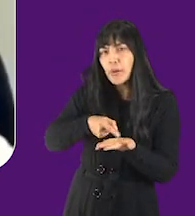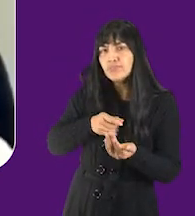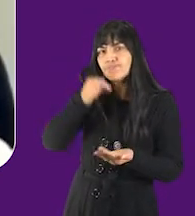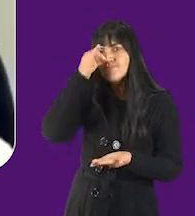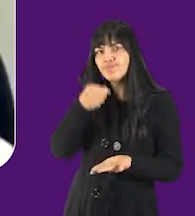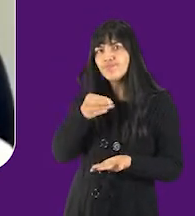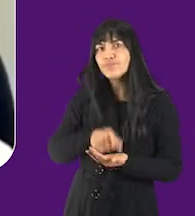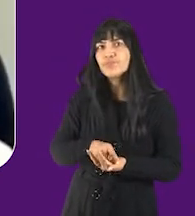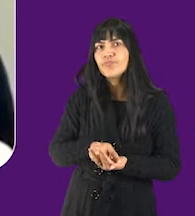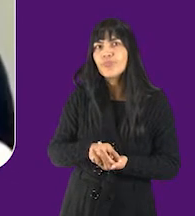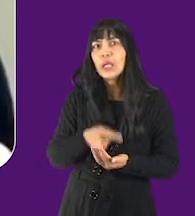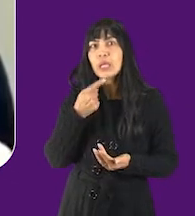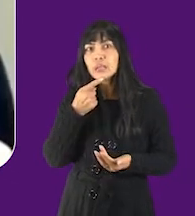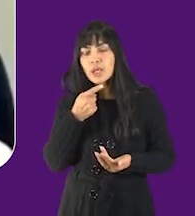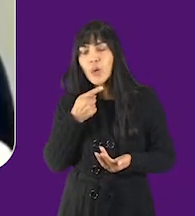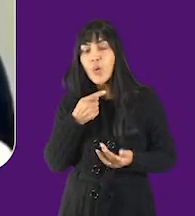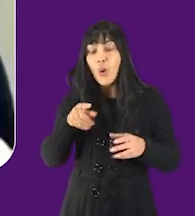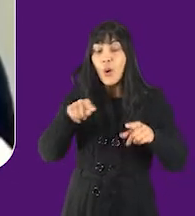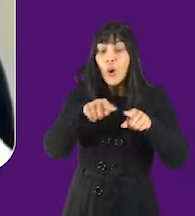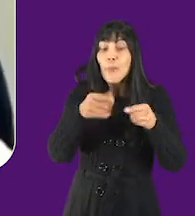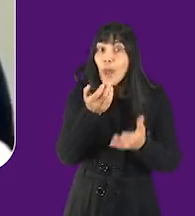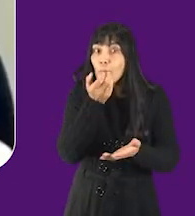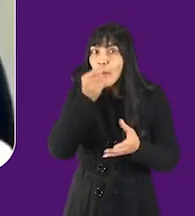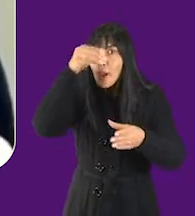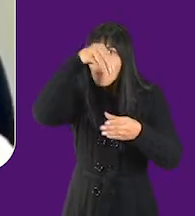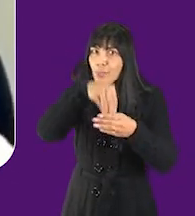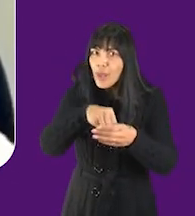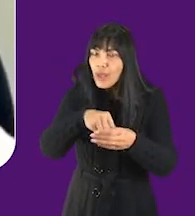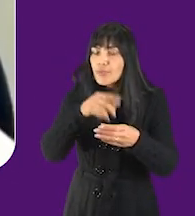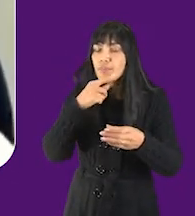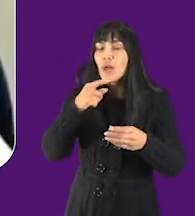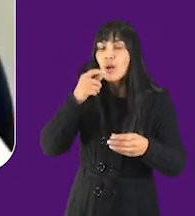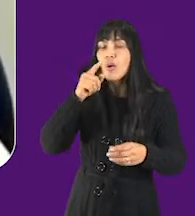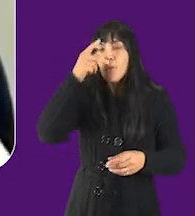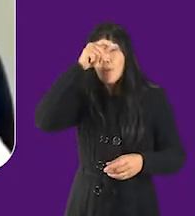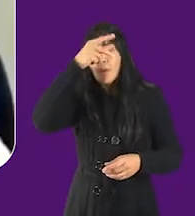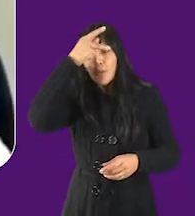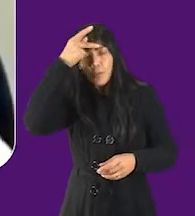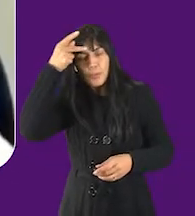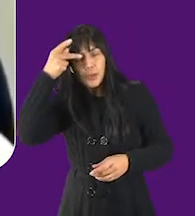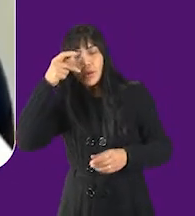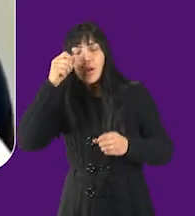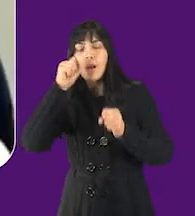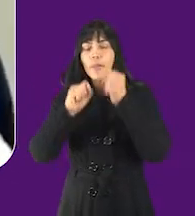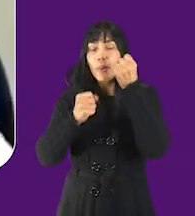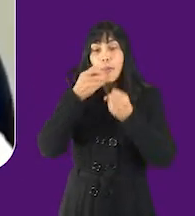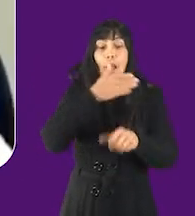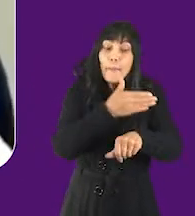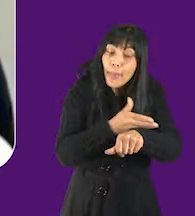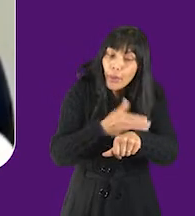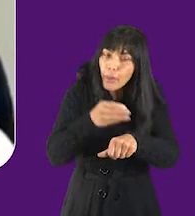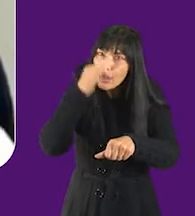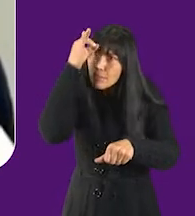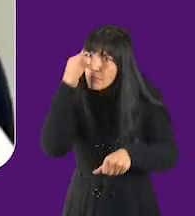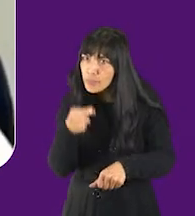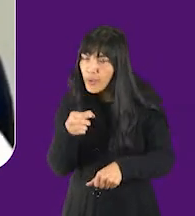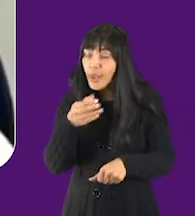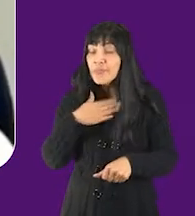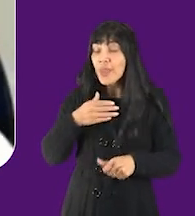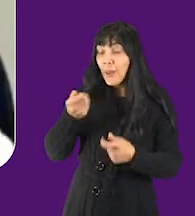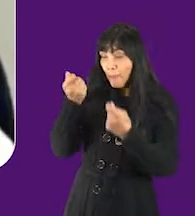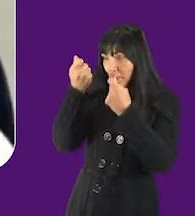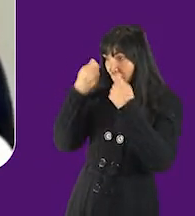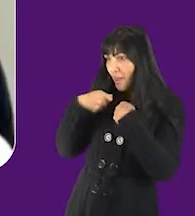exponencial. É um processo que se autoalimenta, pois o funcionário ele é constantemente treinado, ele é reconhecido por isso, se